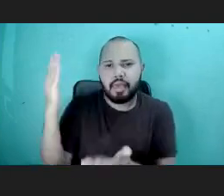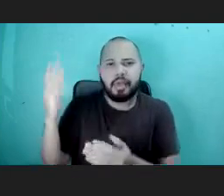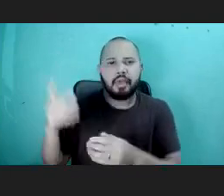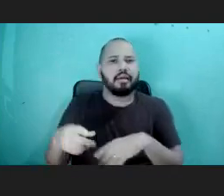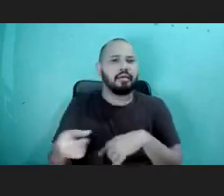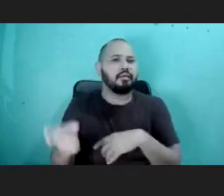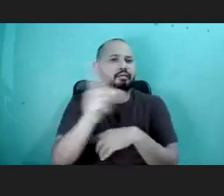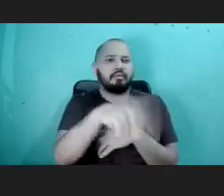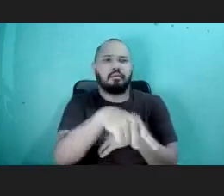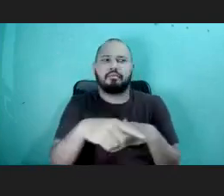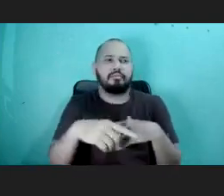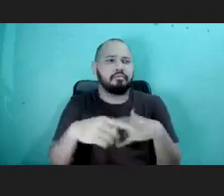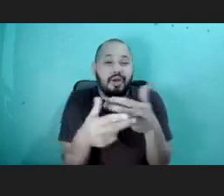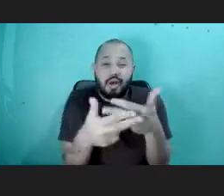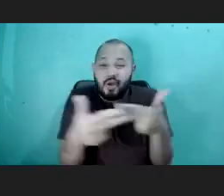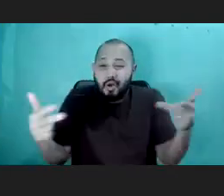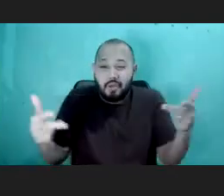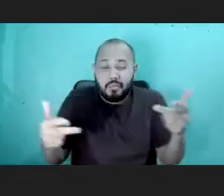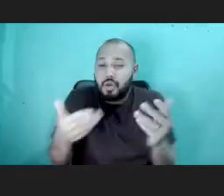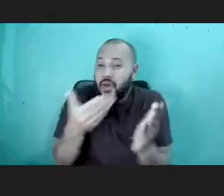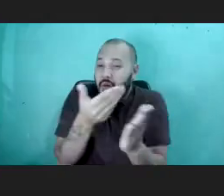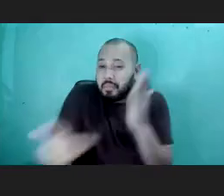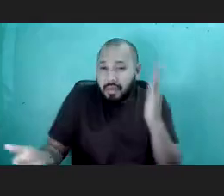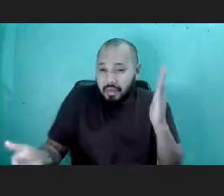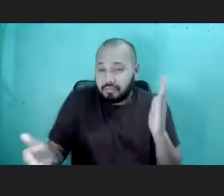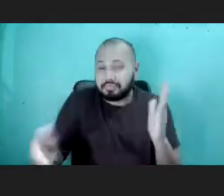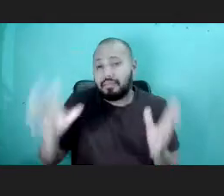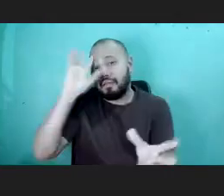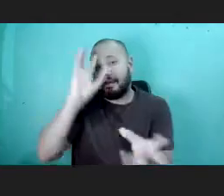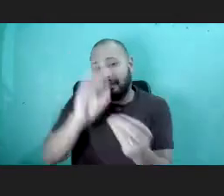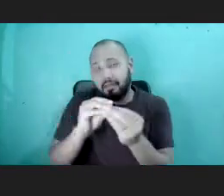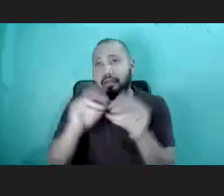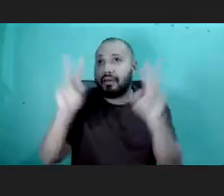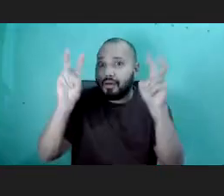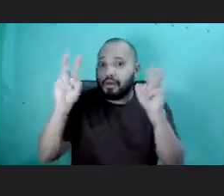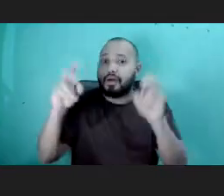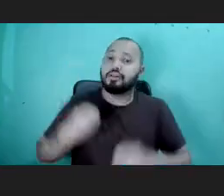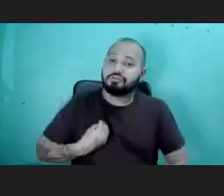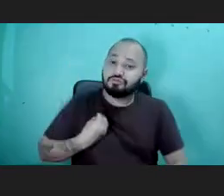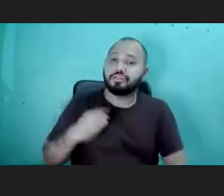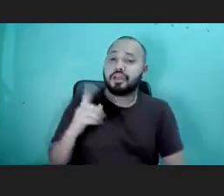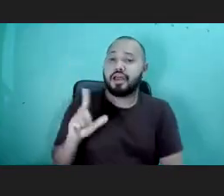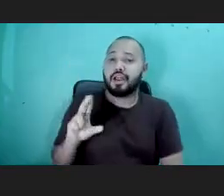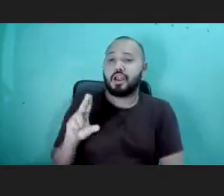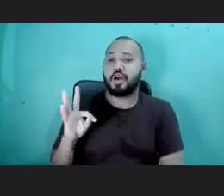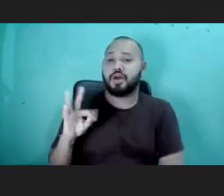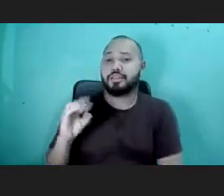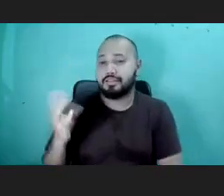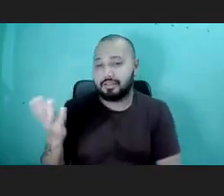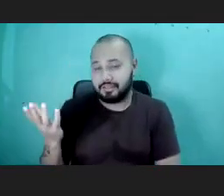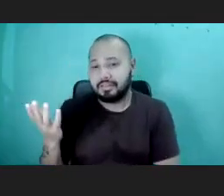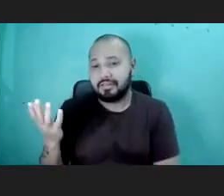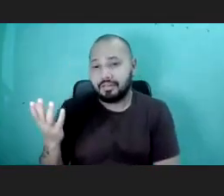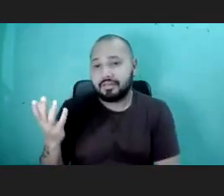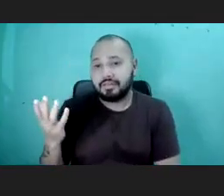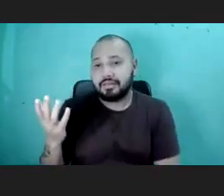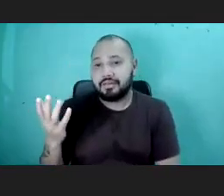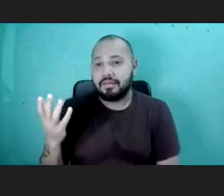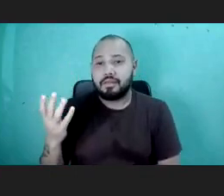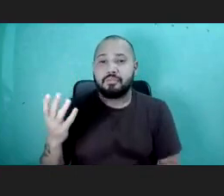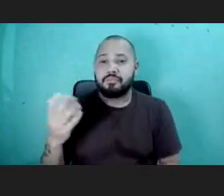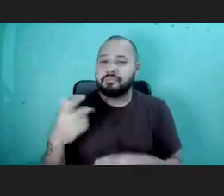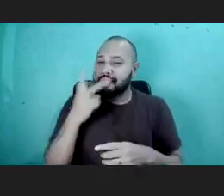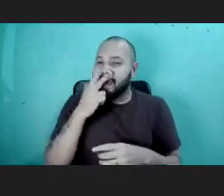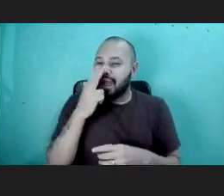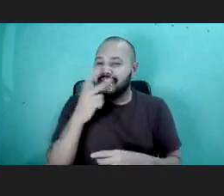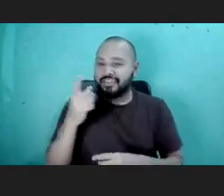De certa forma, se a gente for pensar que a gente é formado por pequenas